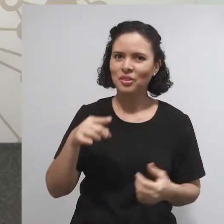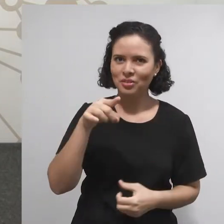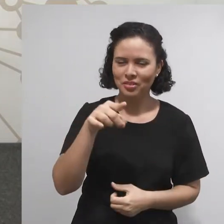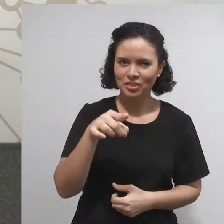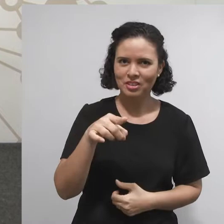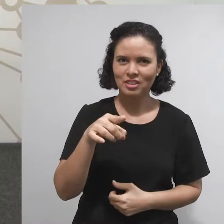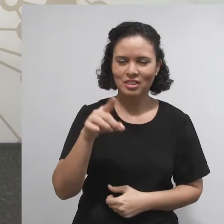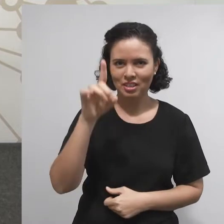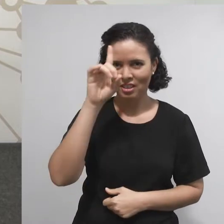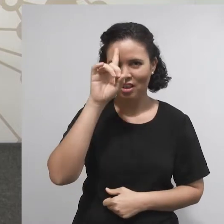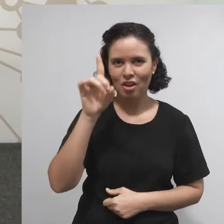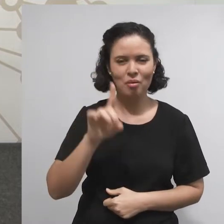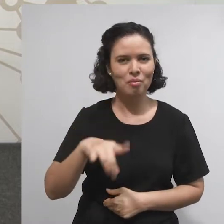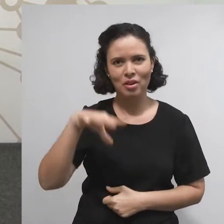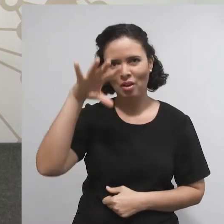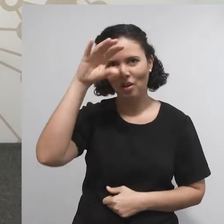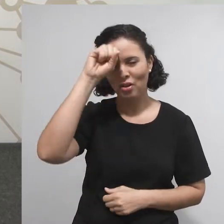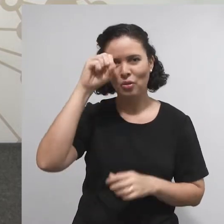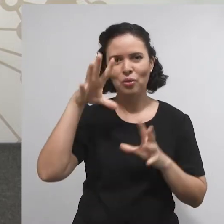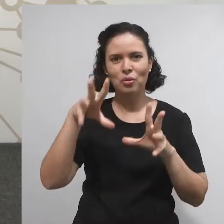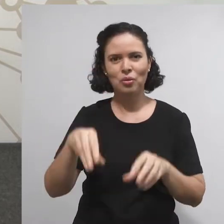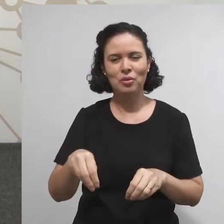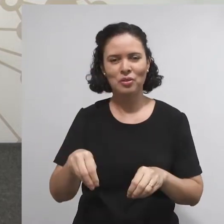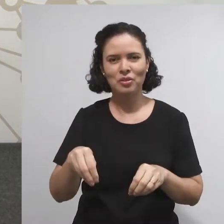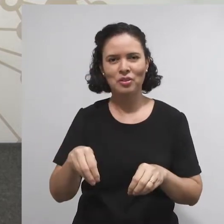Você ainda não aprendeu tudo isso?